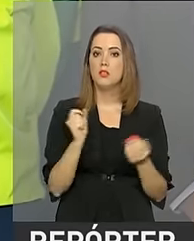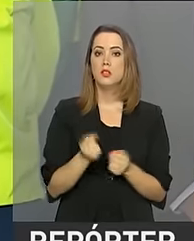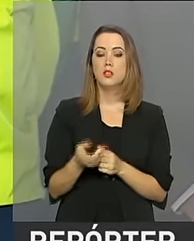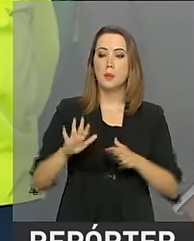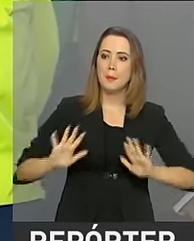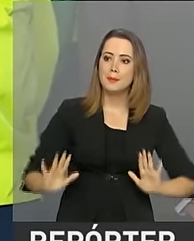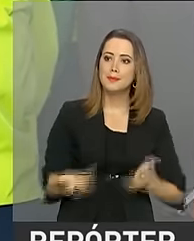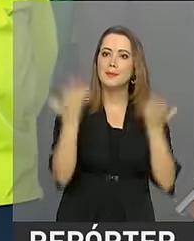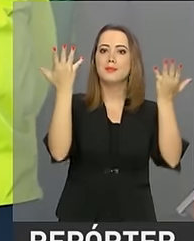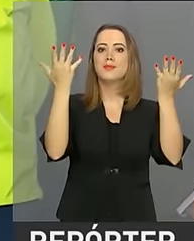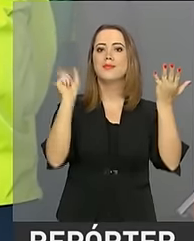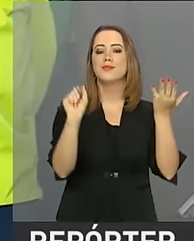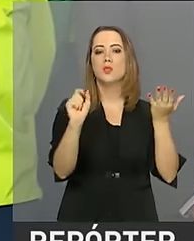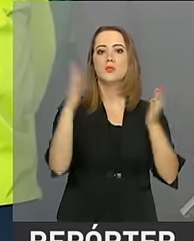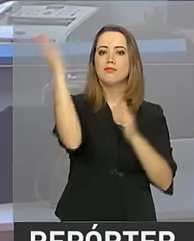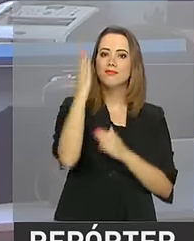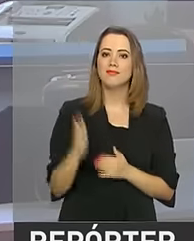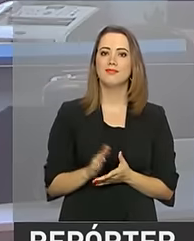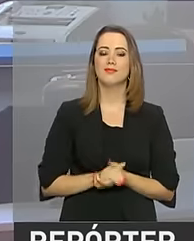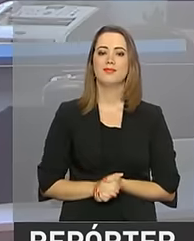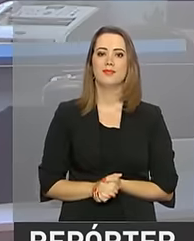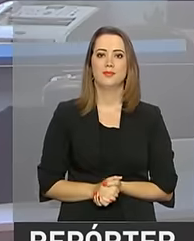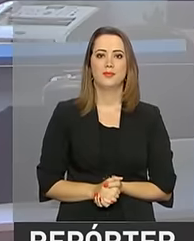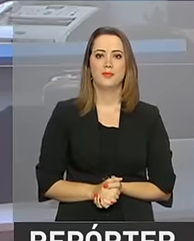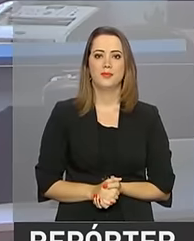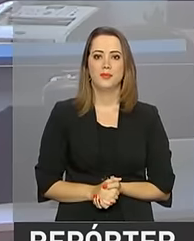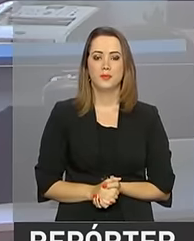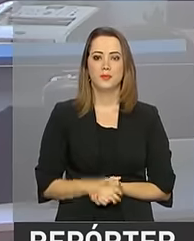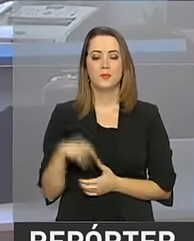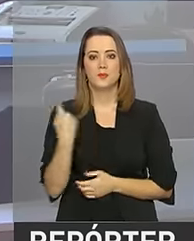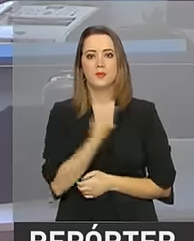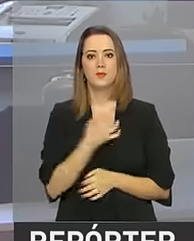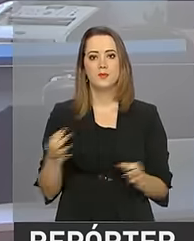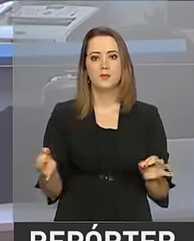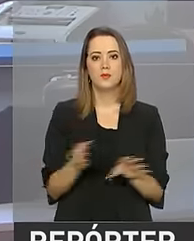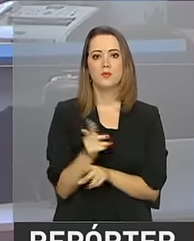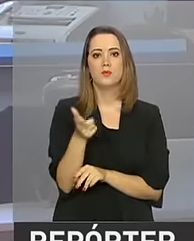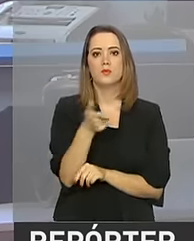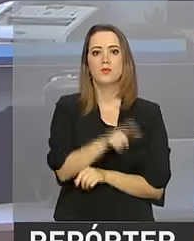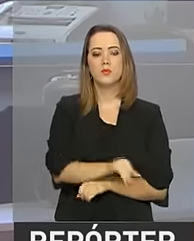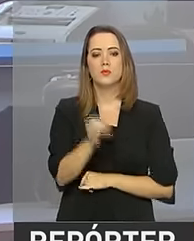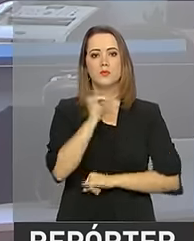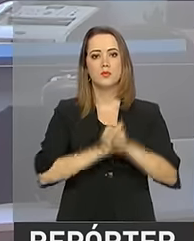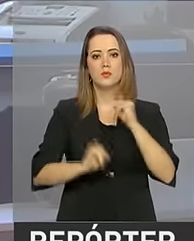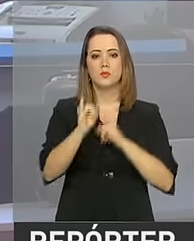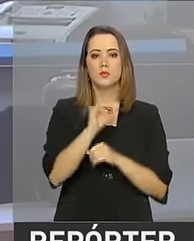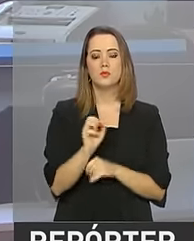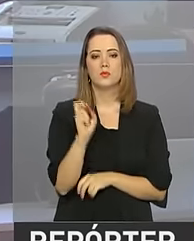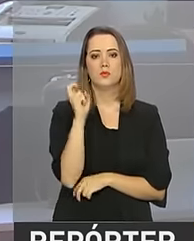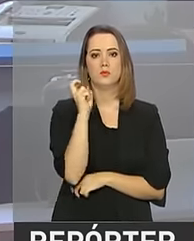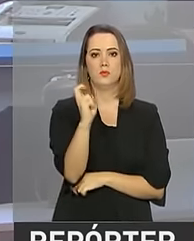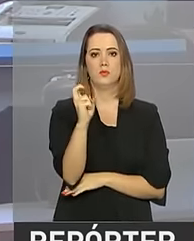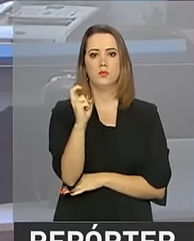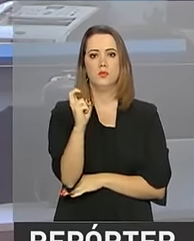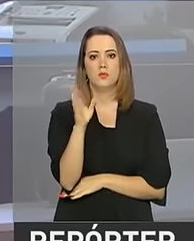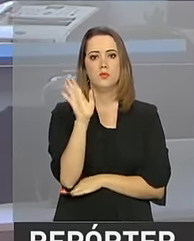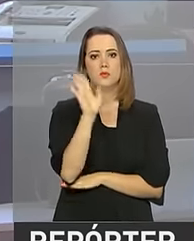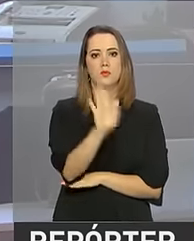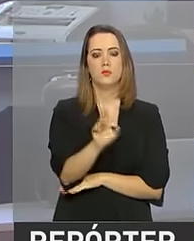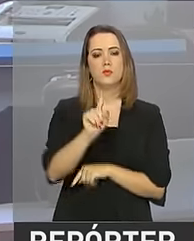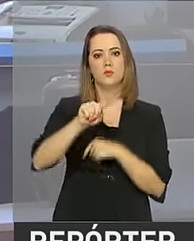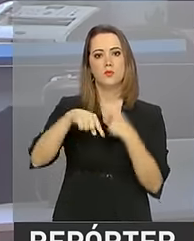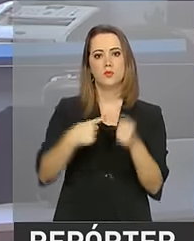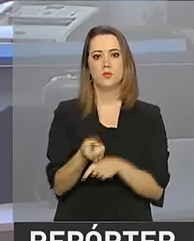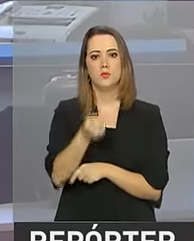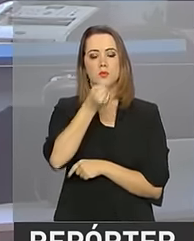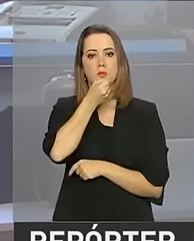para engrandecer o Brasil. Nós ficamos por aqui. Voltamos a qualquer momento com outras informações ou às